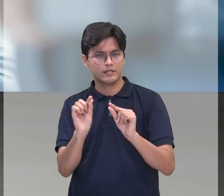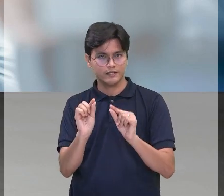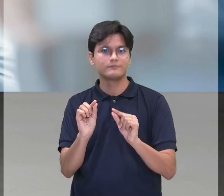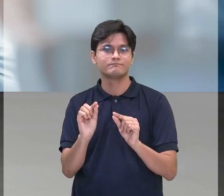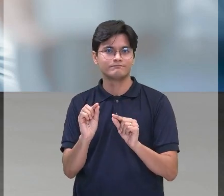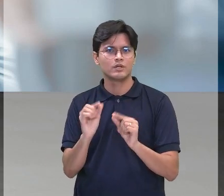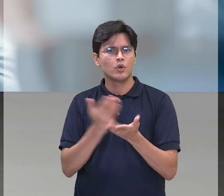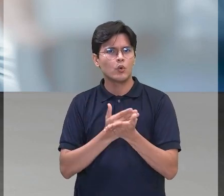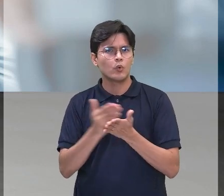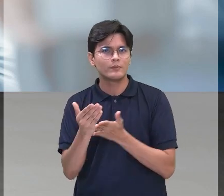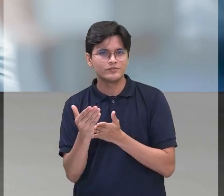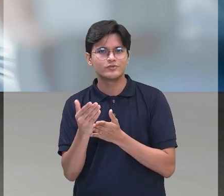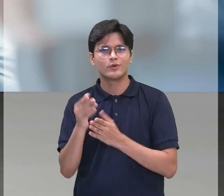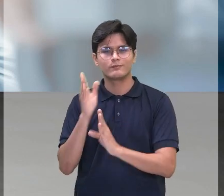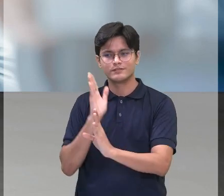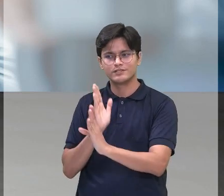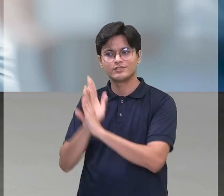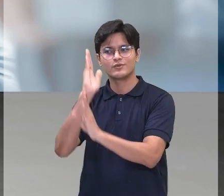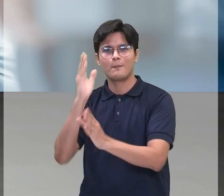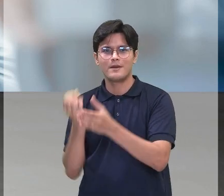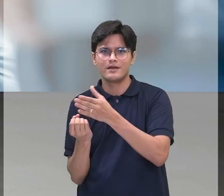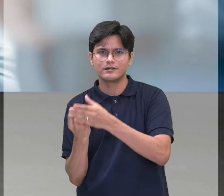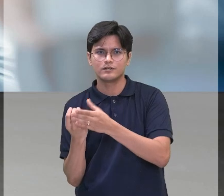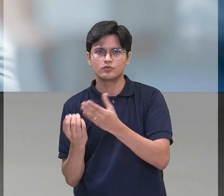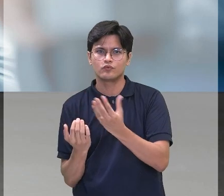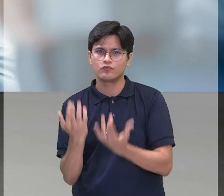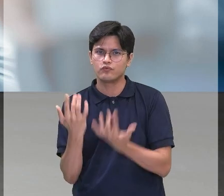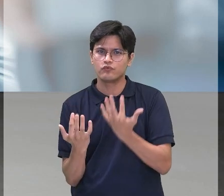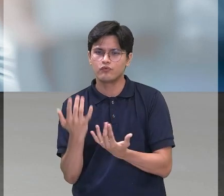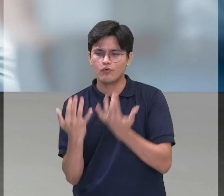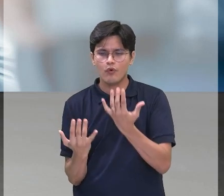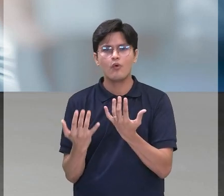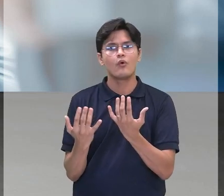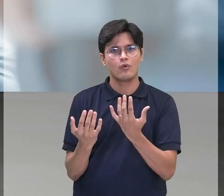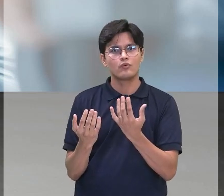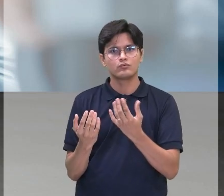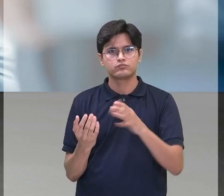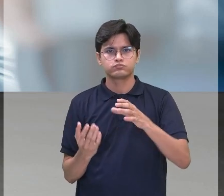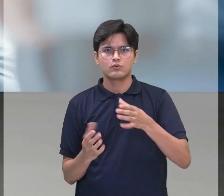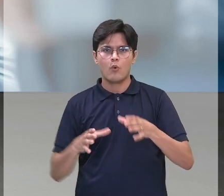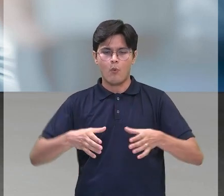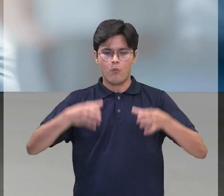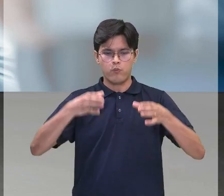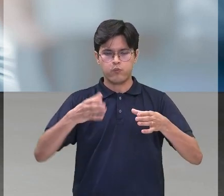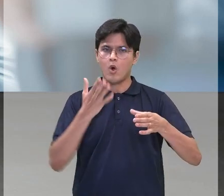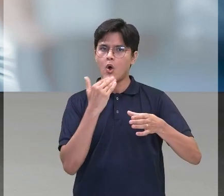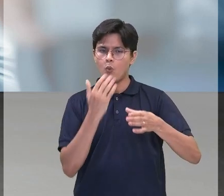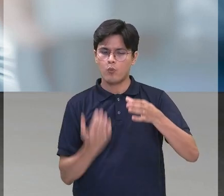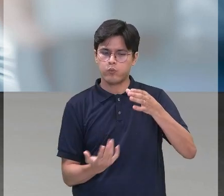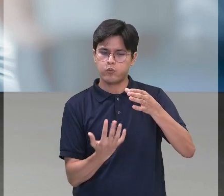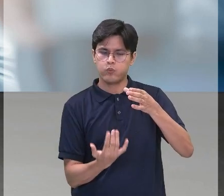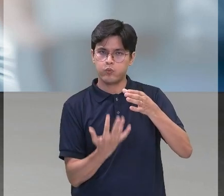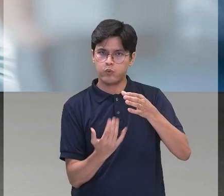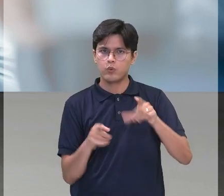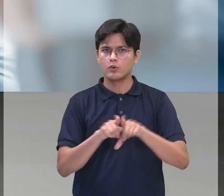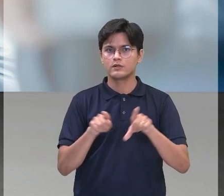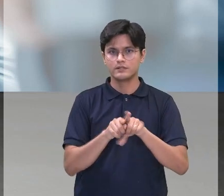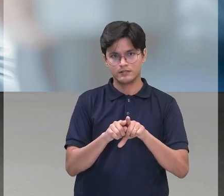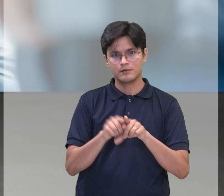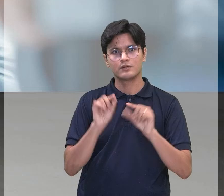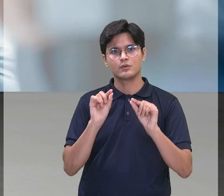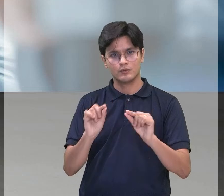ali para cozinhar meu alimento, para dar luminosidade. E hoje a gente já tem um